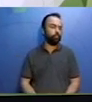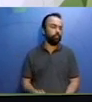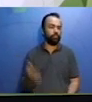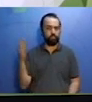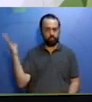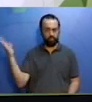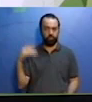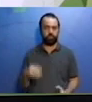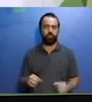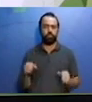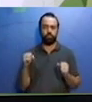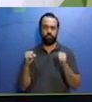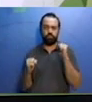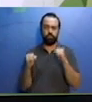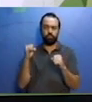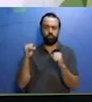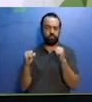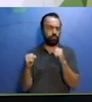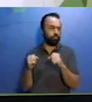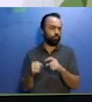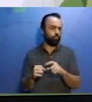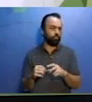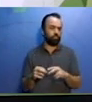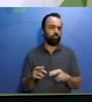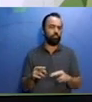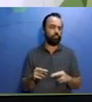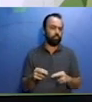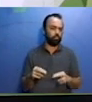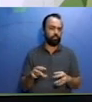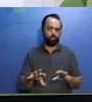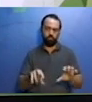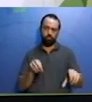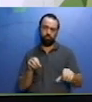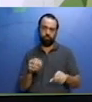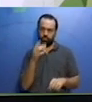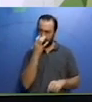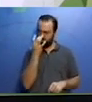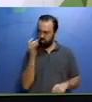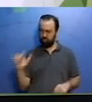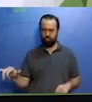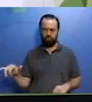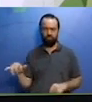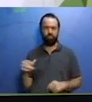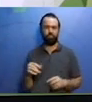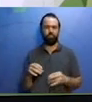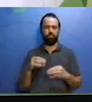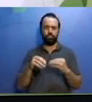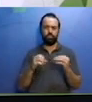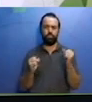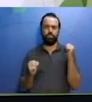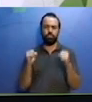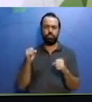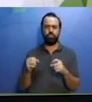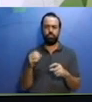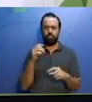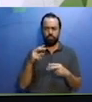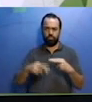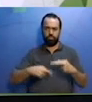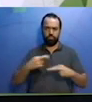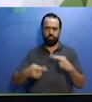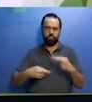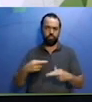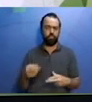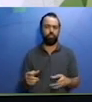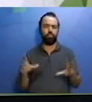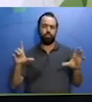outra imagem, numa outra situação, nós temos a triagem do lixo feitas em usinas de reciclagem.